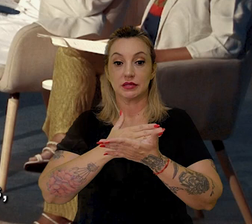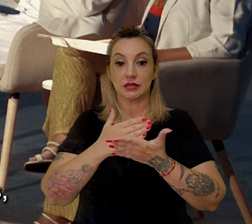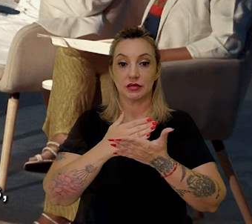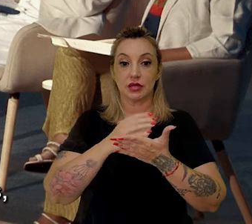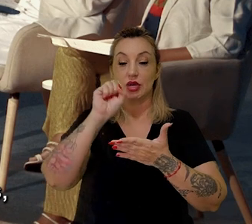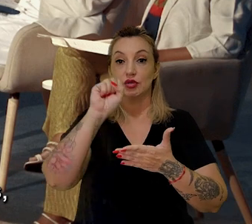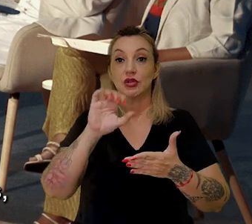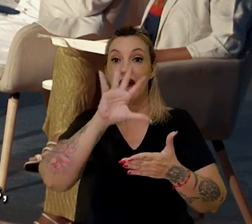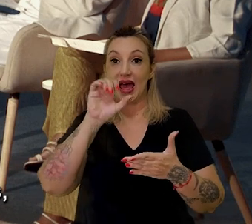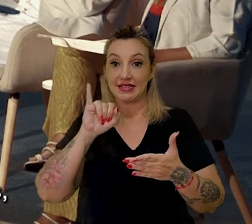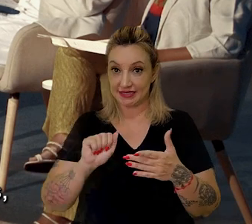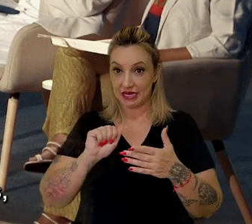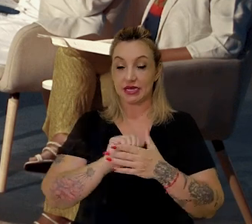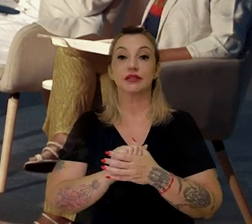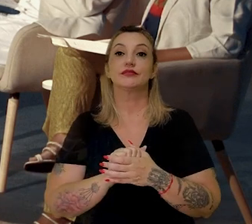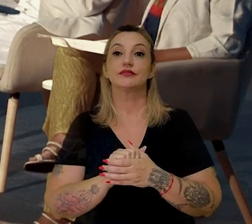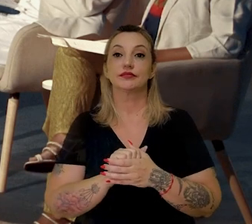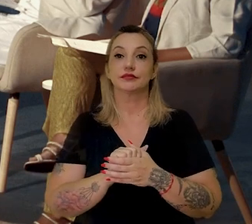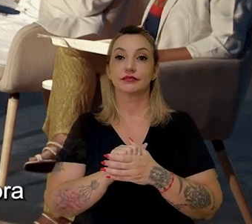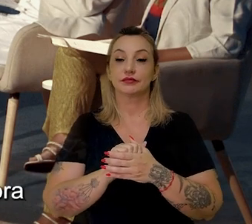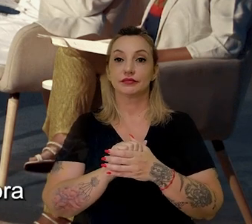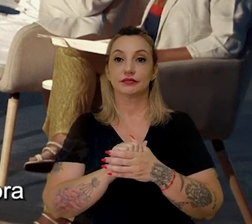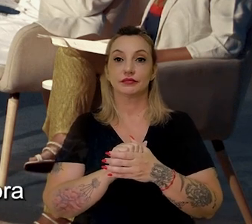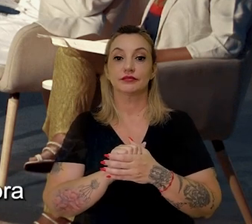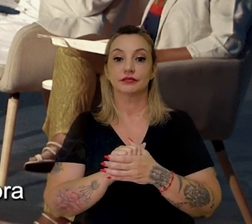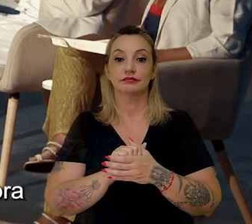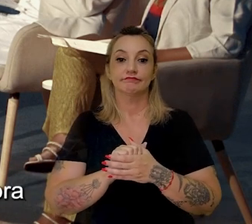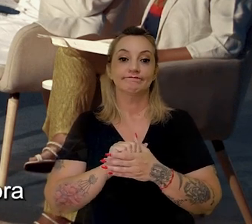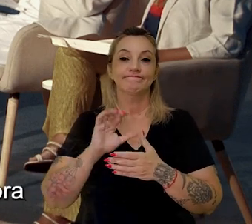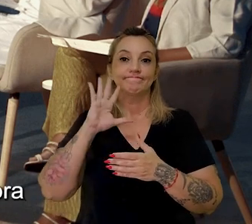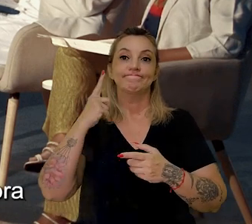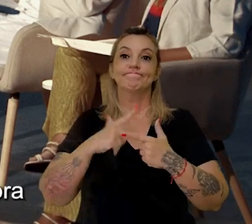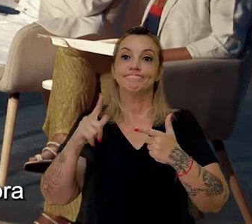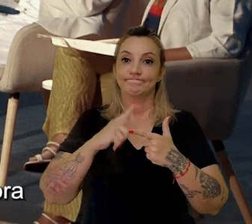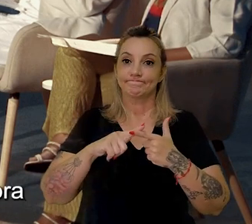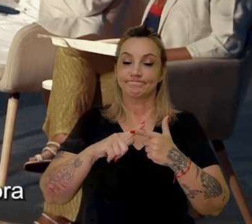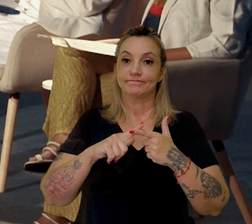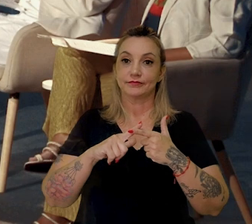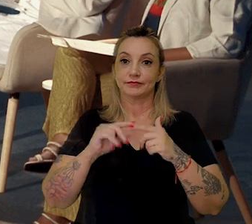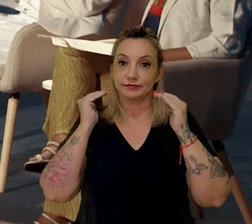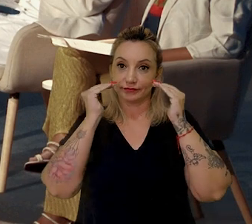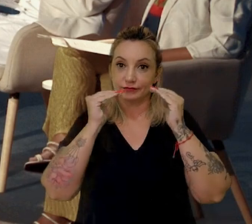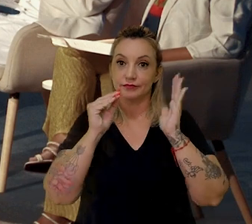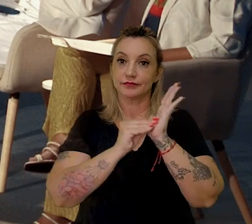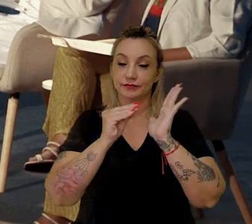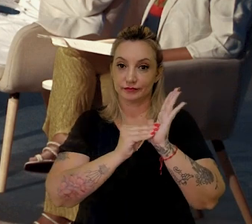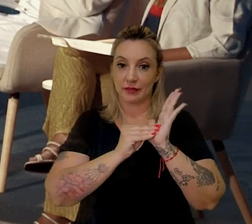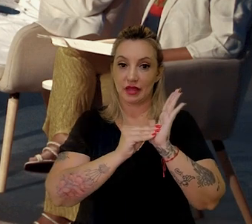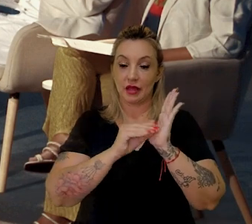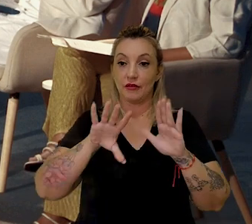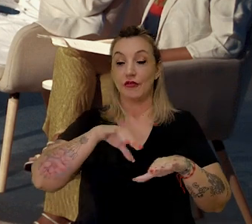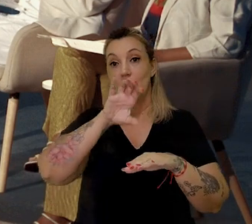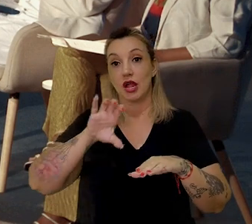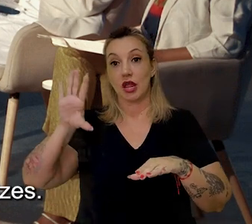sudeste asiático eles o as violações acabavam acontecendo fora fora do Estado